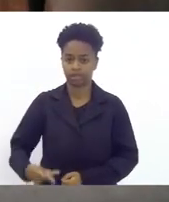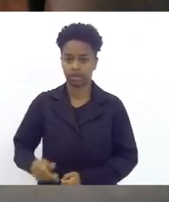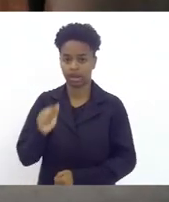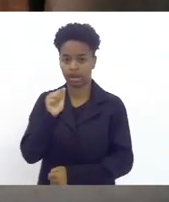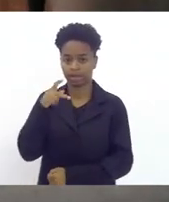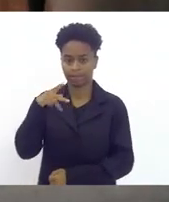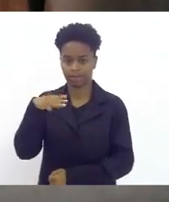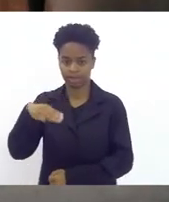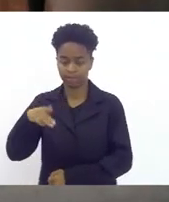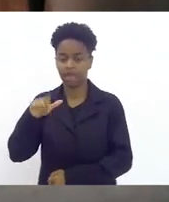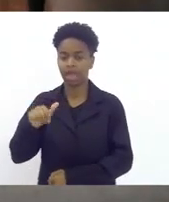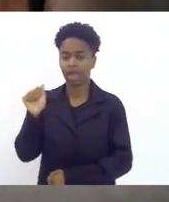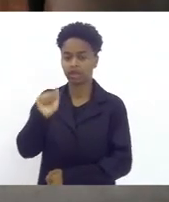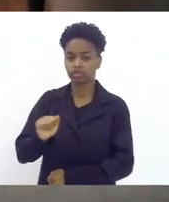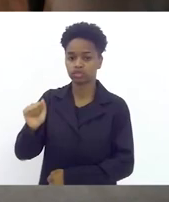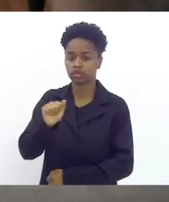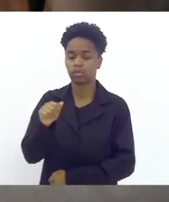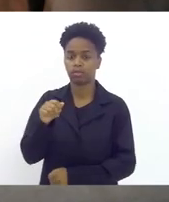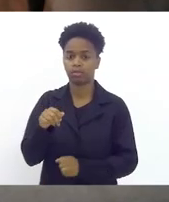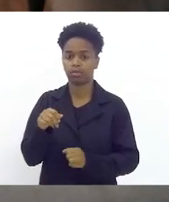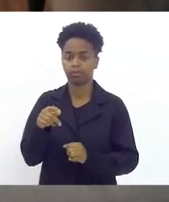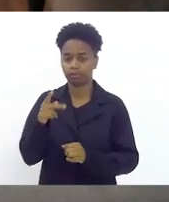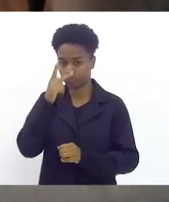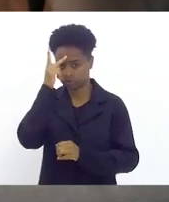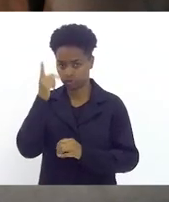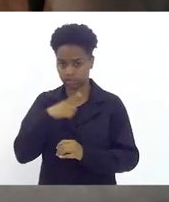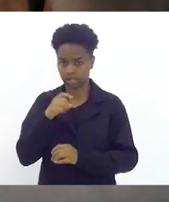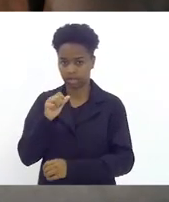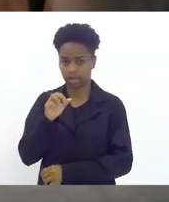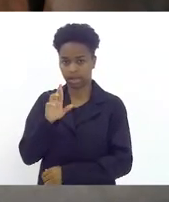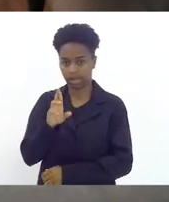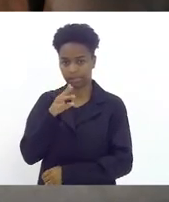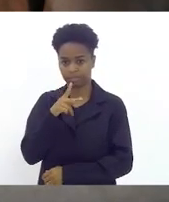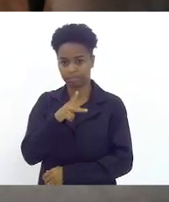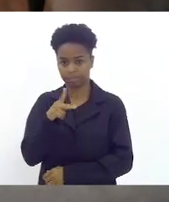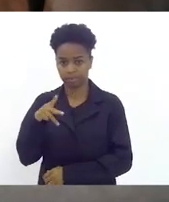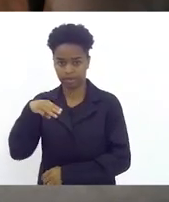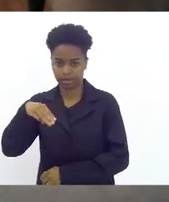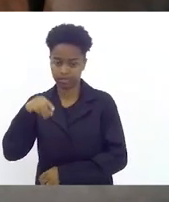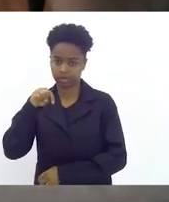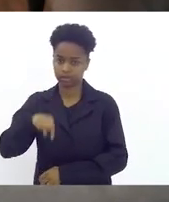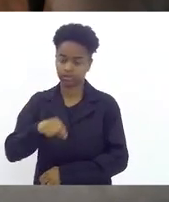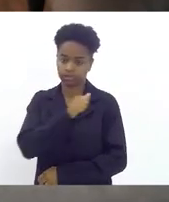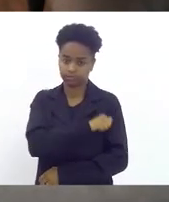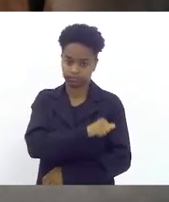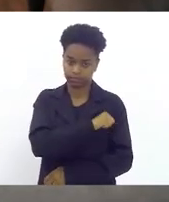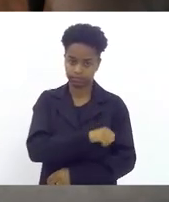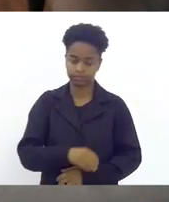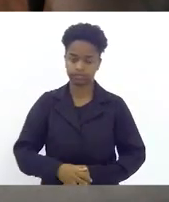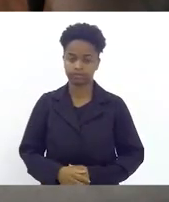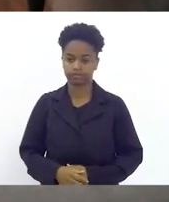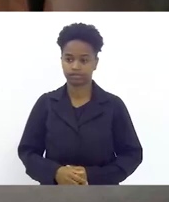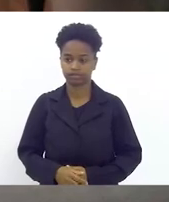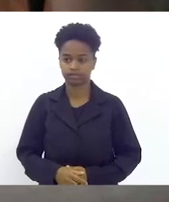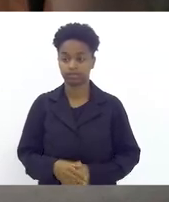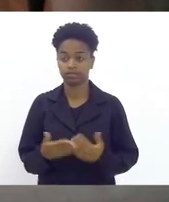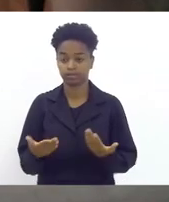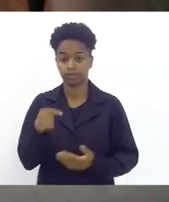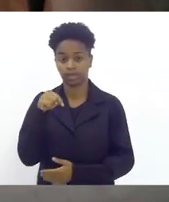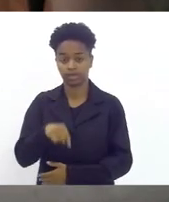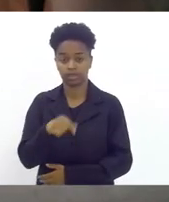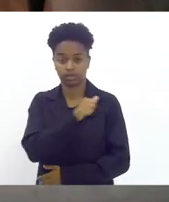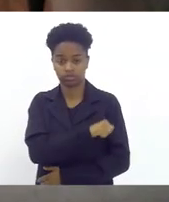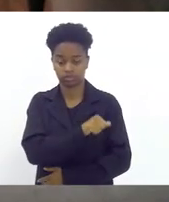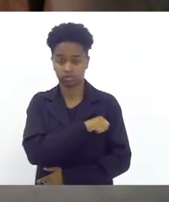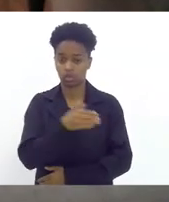a Associação dos proprietários de rppns do Rio de Janeiro do estado do Rio de Janeiro o estado do Rio de Janeiro hoje tem